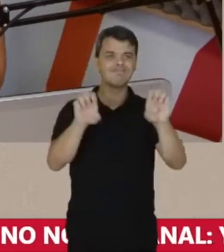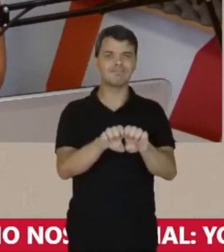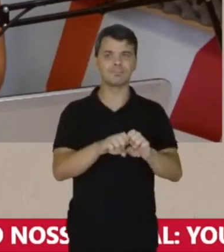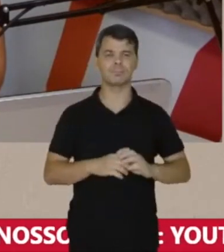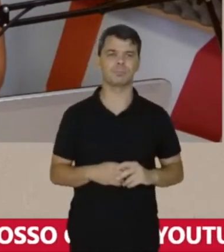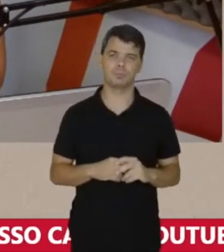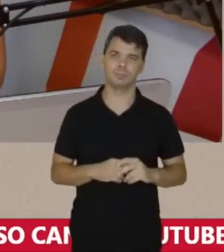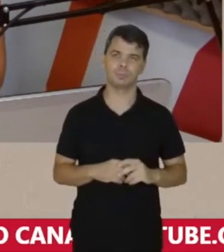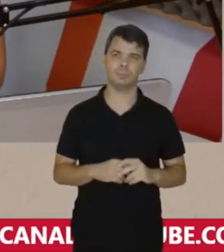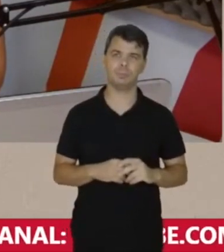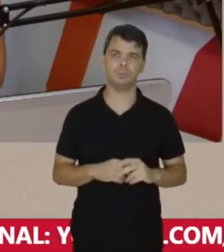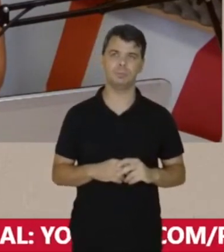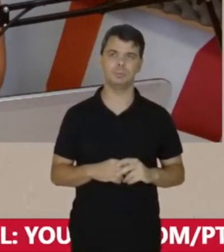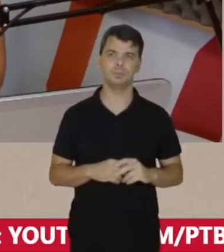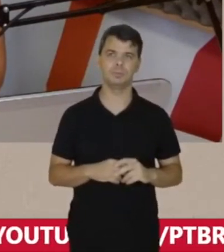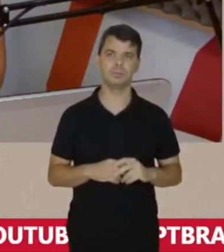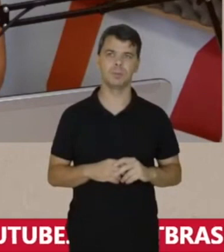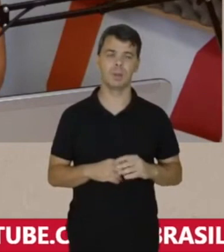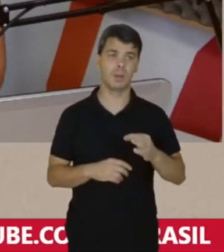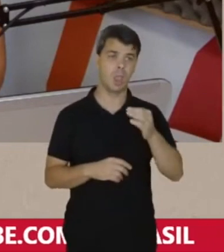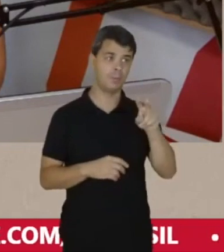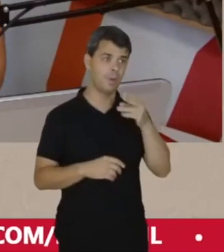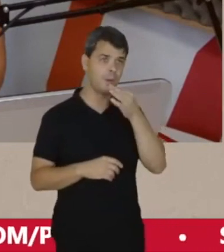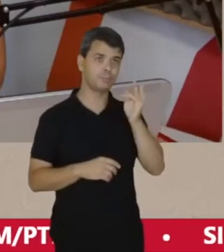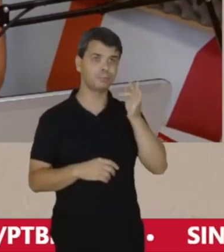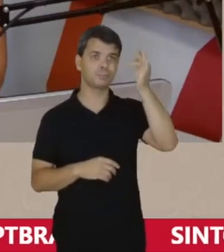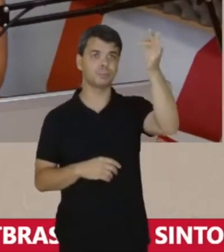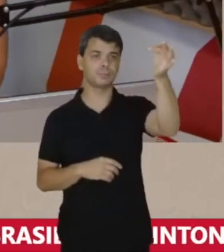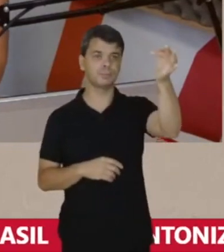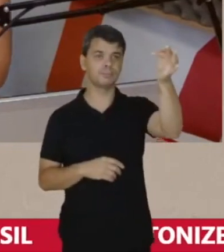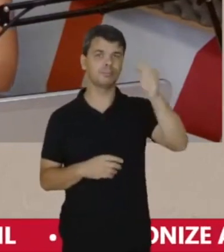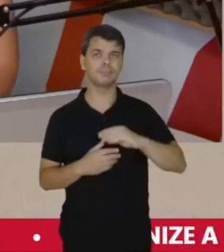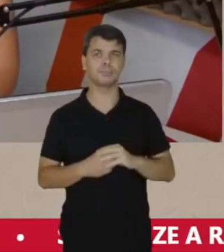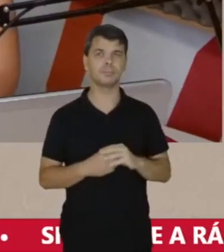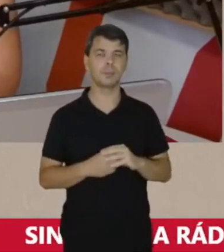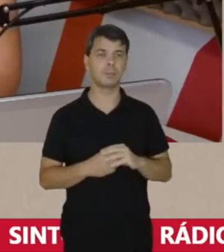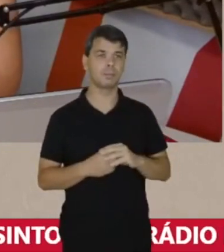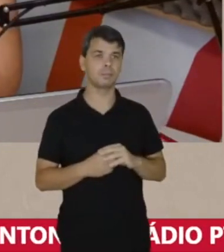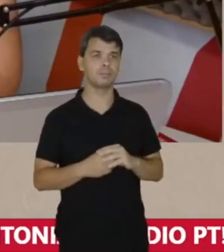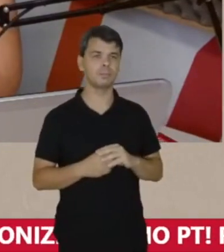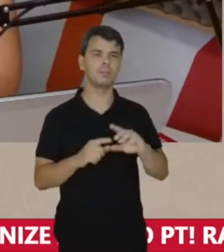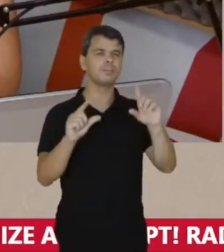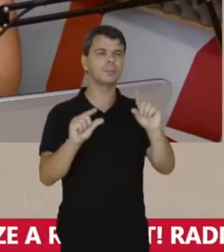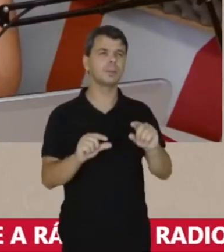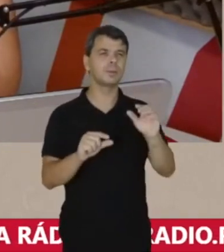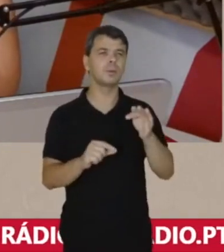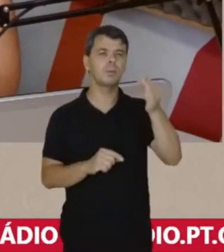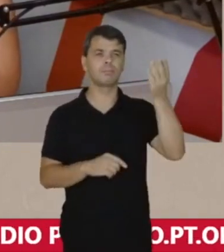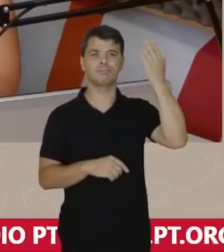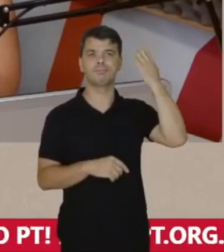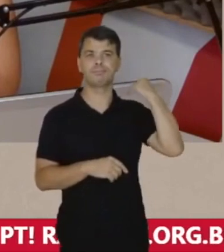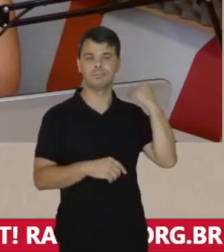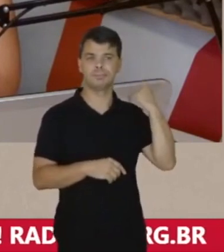Eu vou olhar para o futuro, né, fazendo um breve olhar, né, para anos